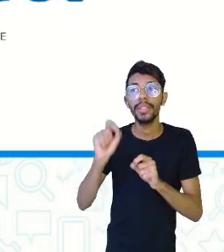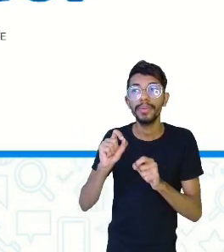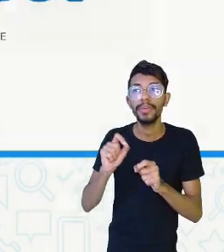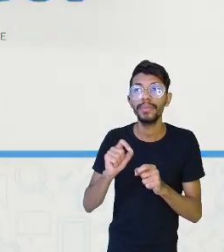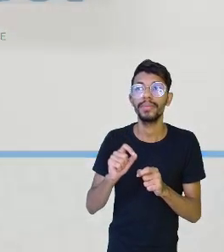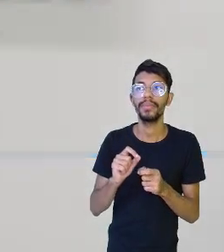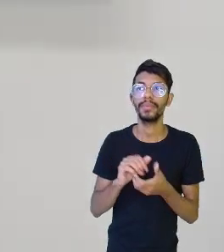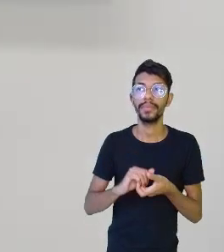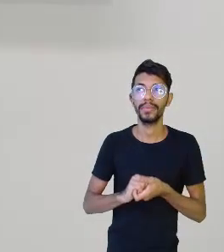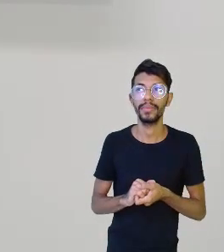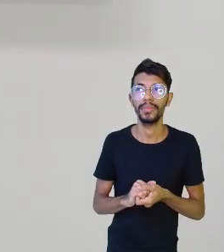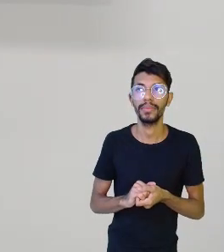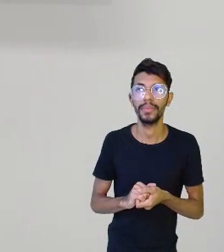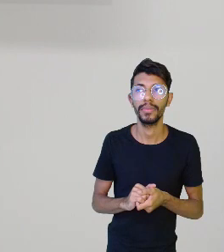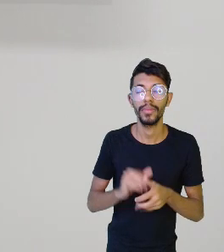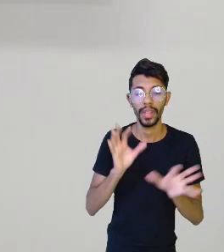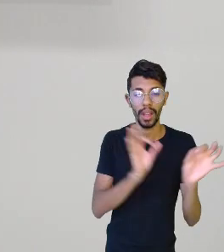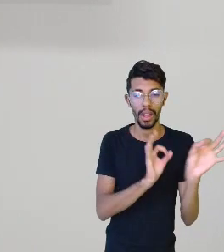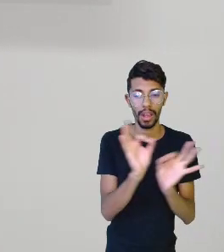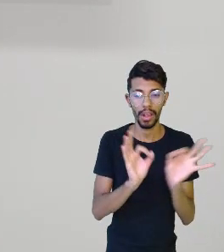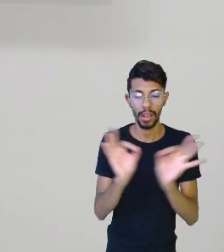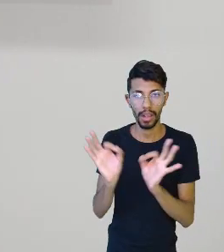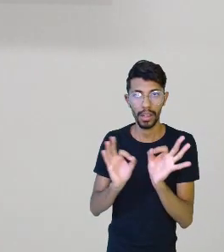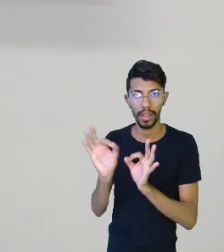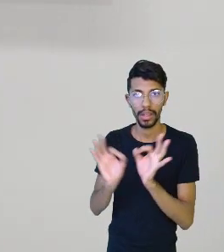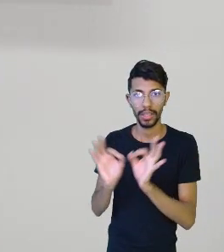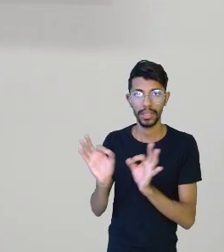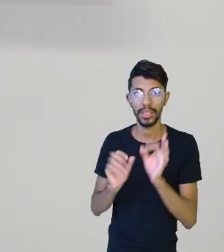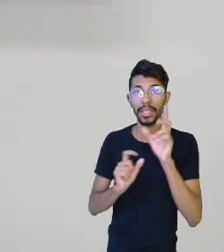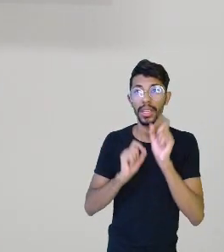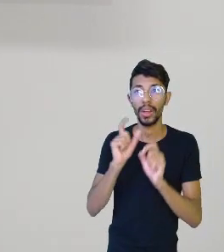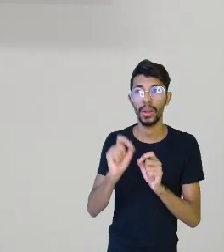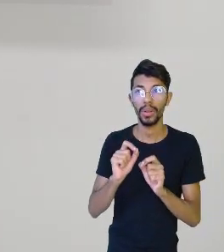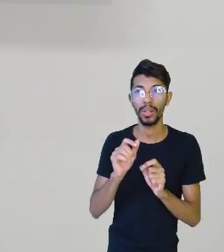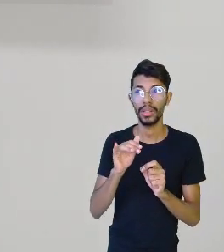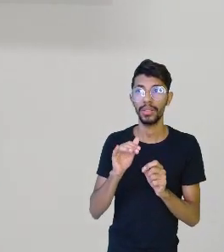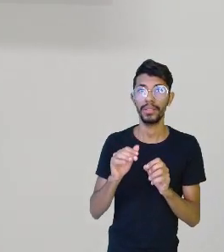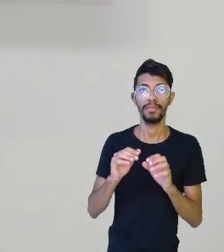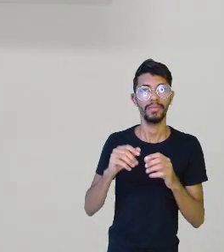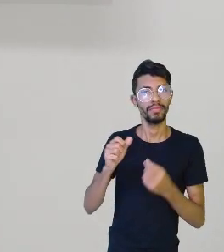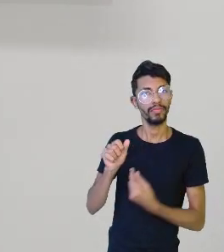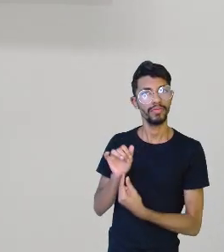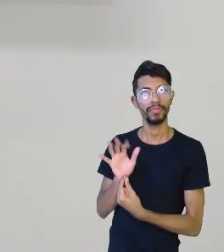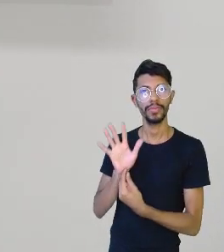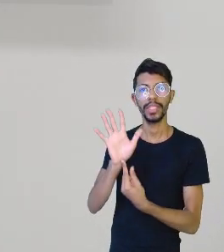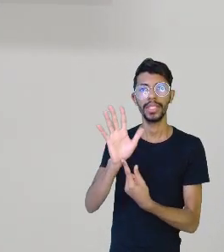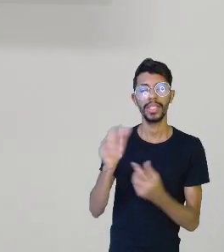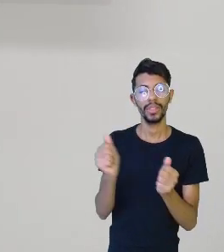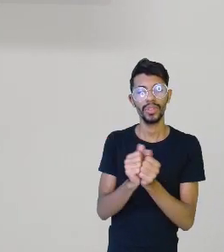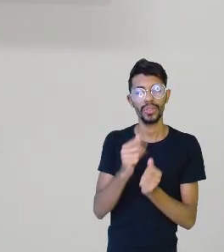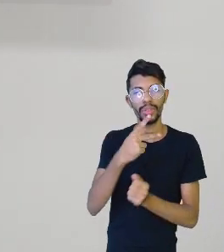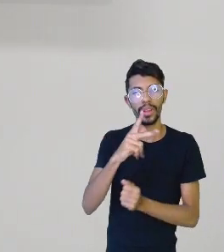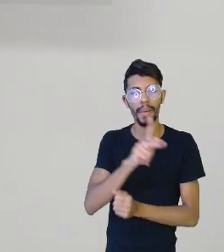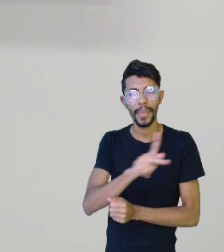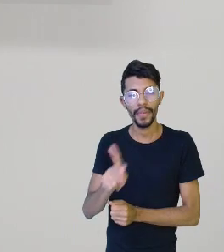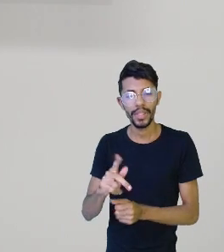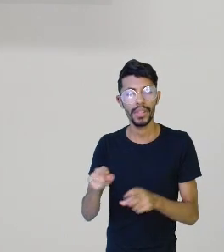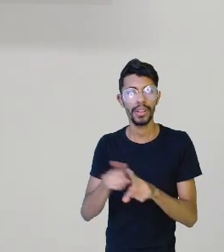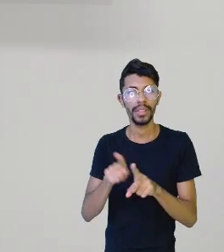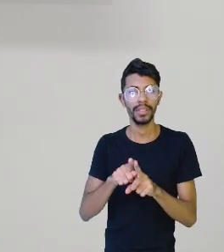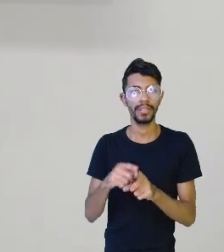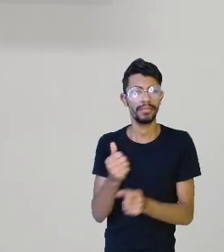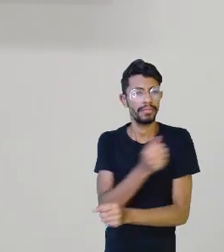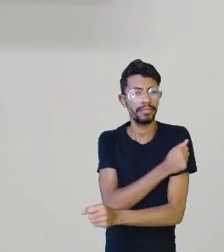Você vai organizar uma exposição junto com a sua professora, junto com os colegas da sala. De